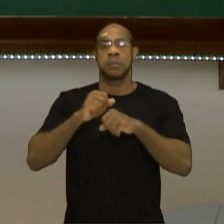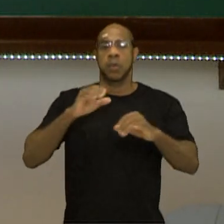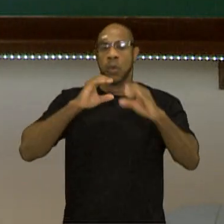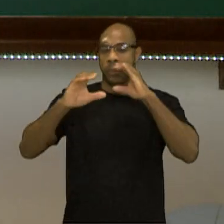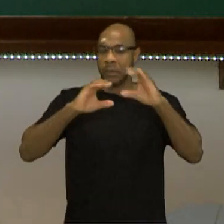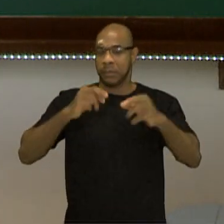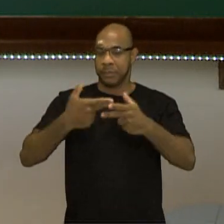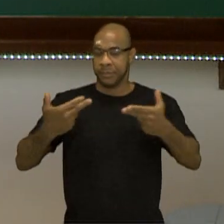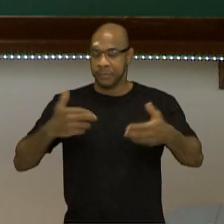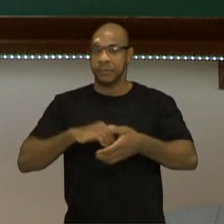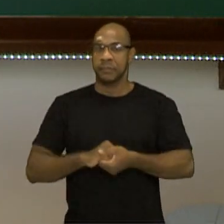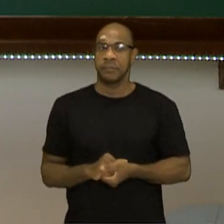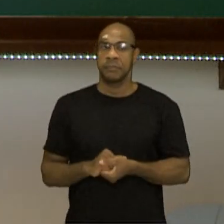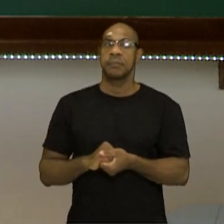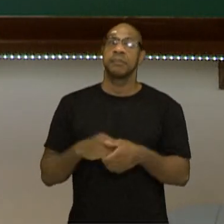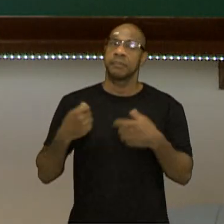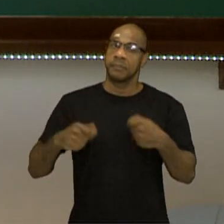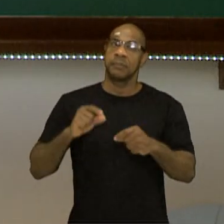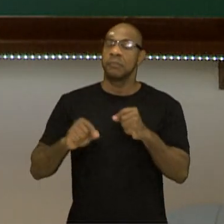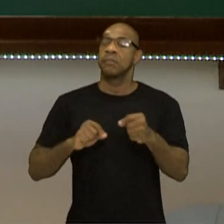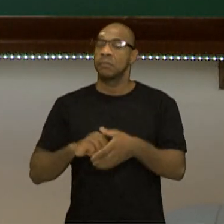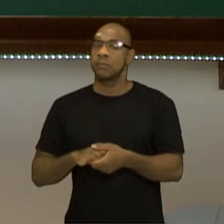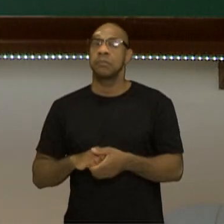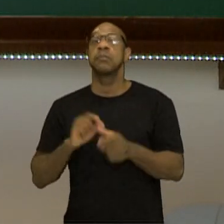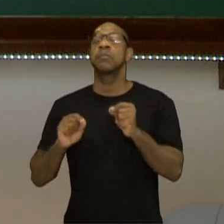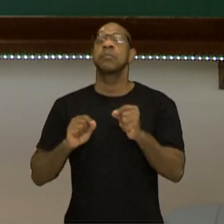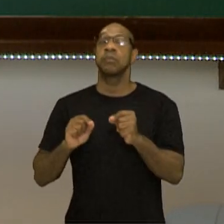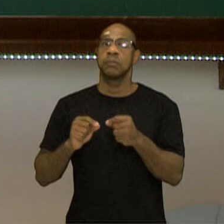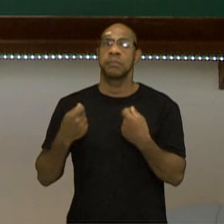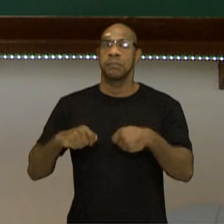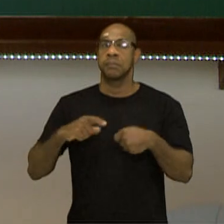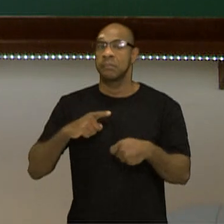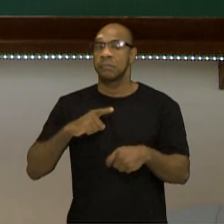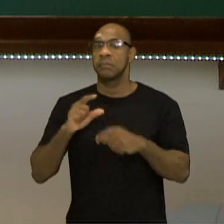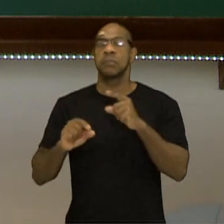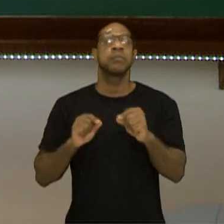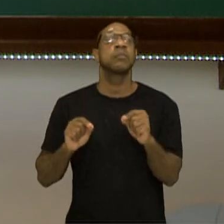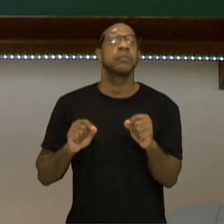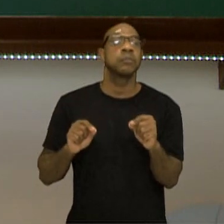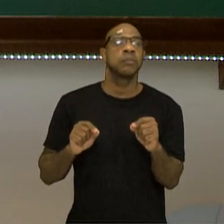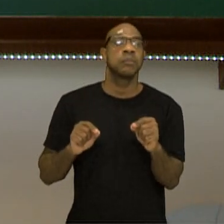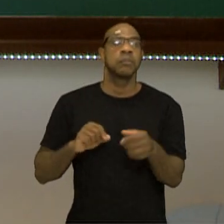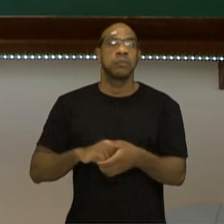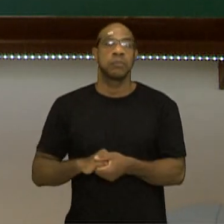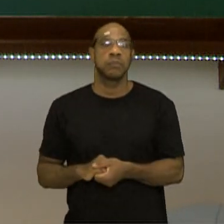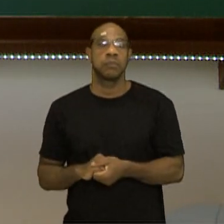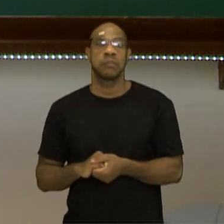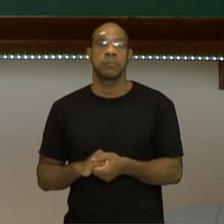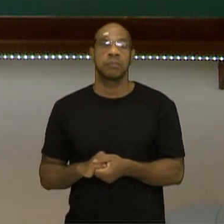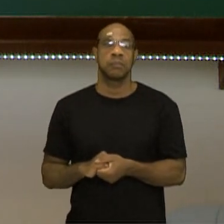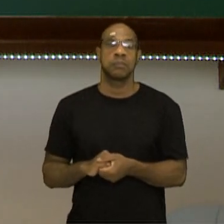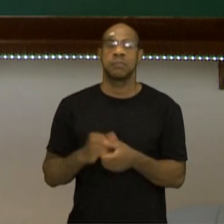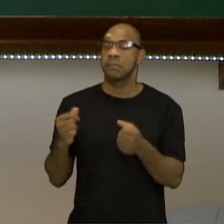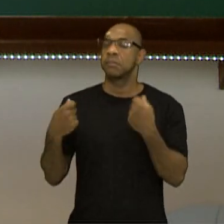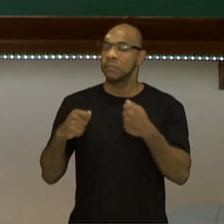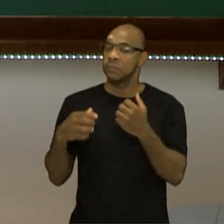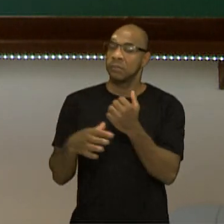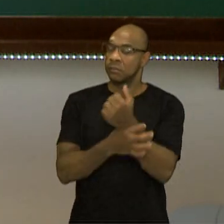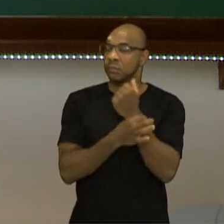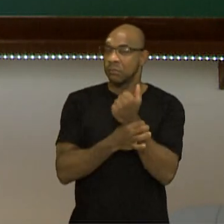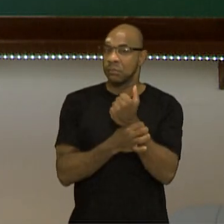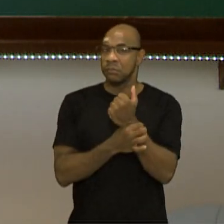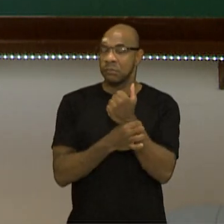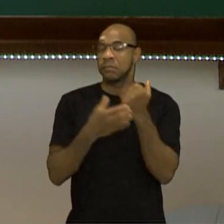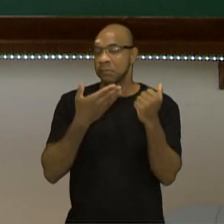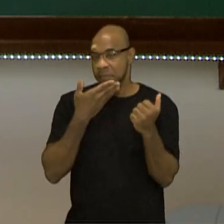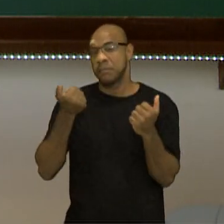o que a Unesco diz é que precisa promover, né, precisa ter uma promoção ali nas seguranças dos